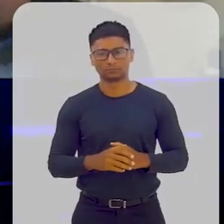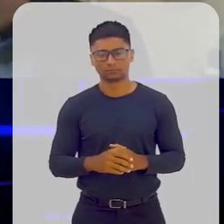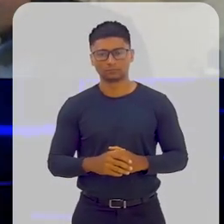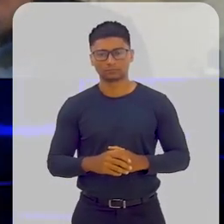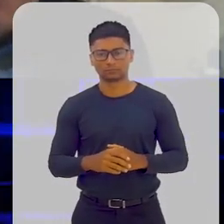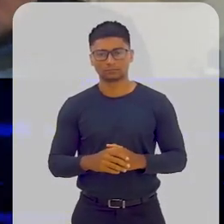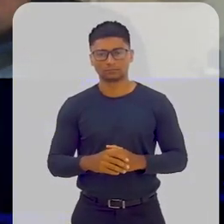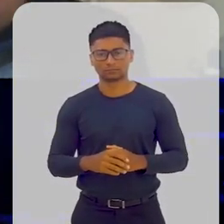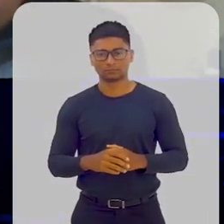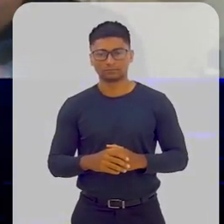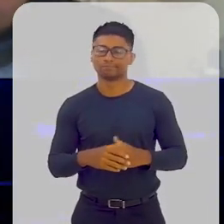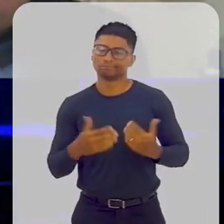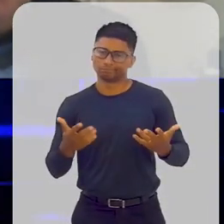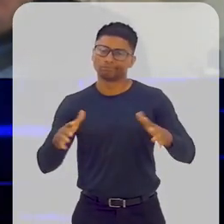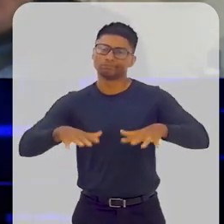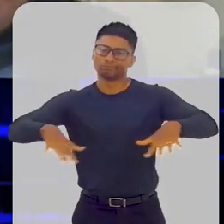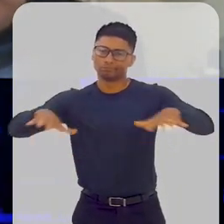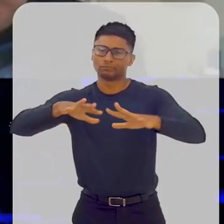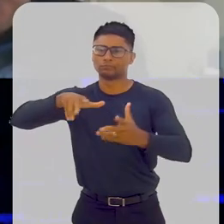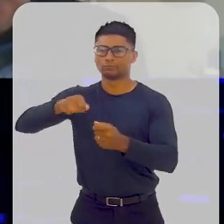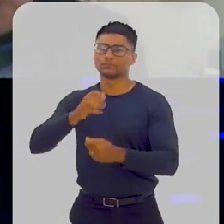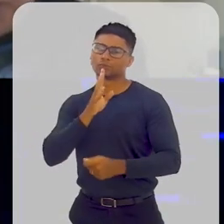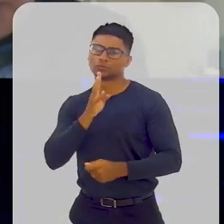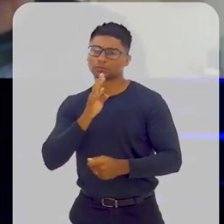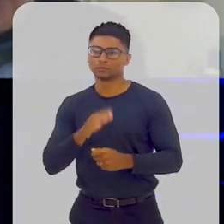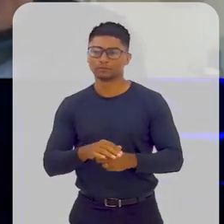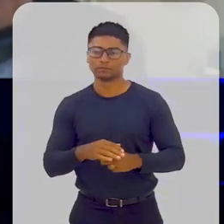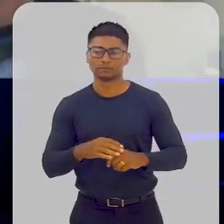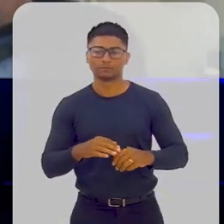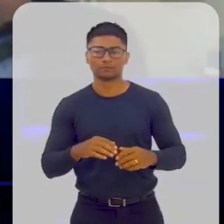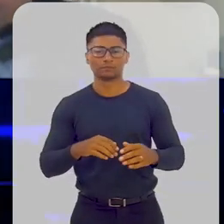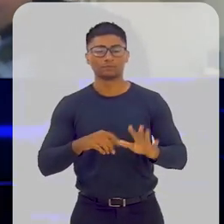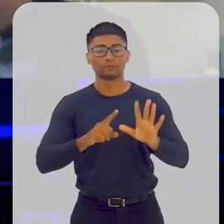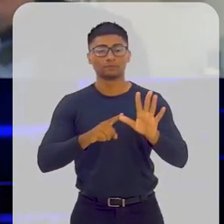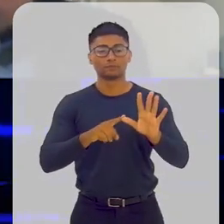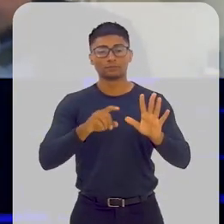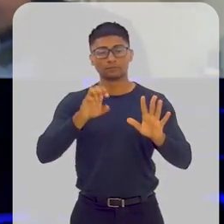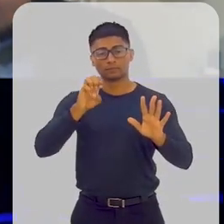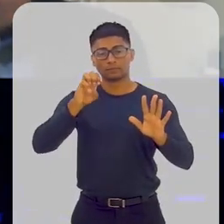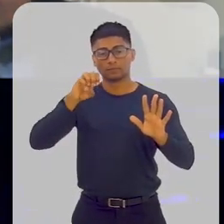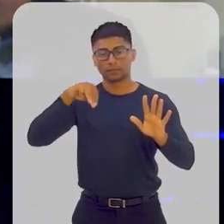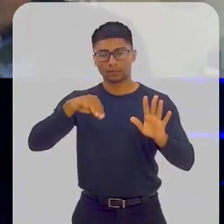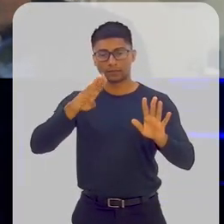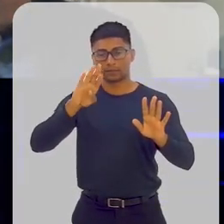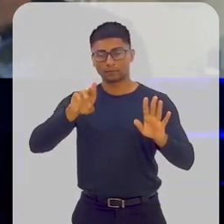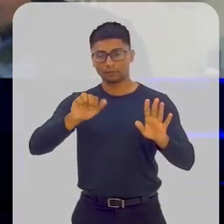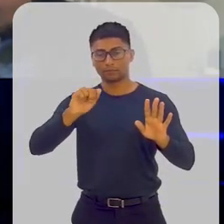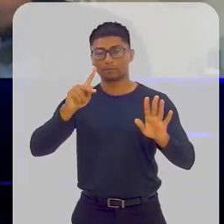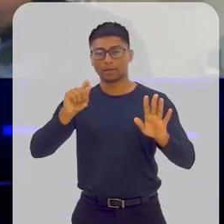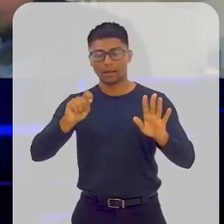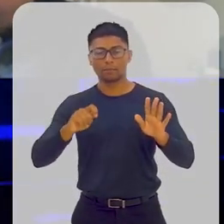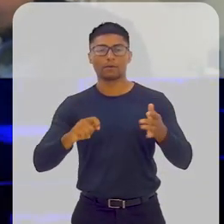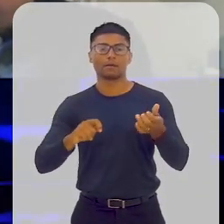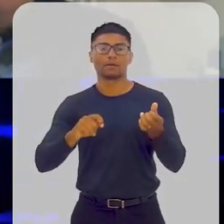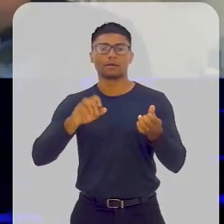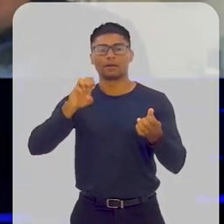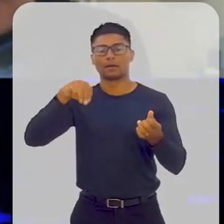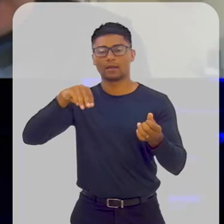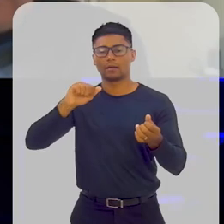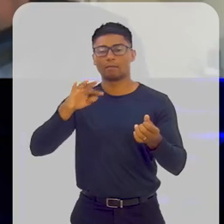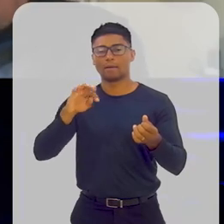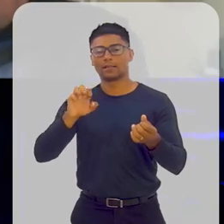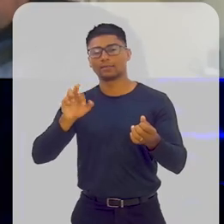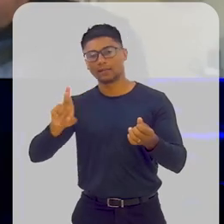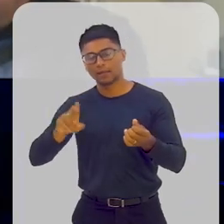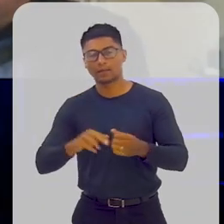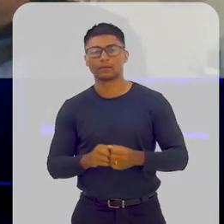Maiores deferências, né, que é realmente conhecido mundialmente. Aí nós temos a Embrapa, nós temos a